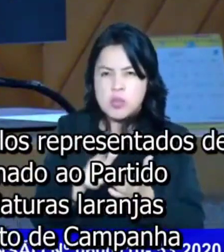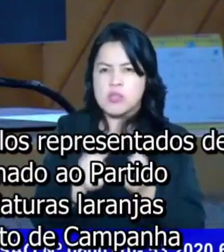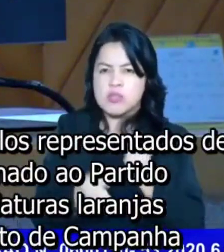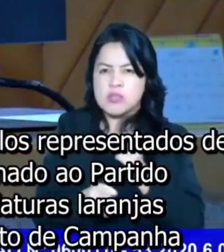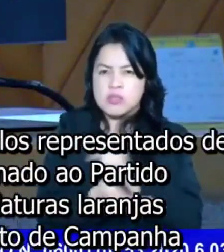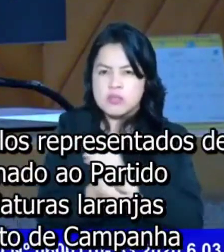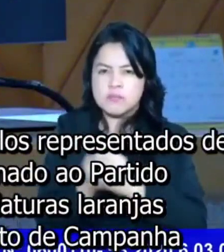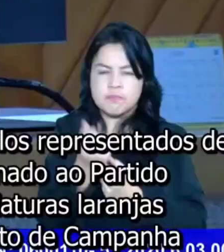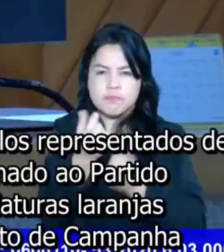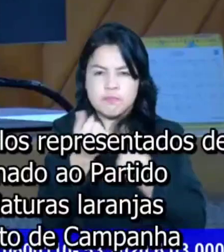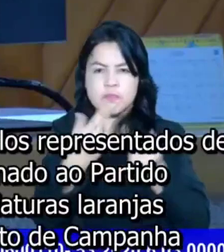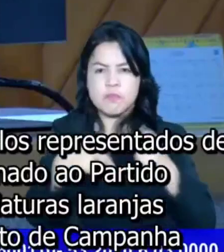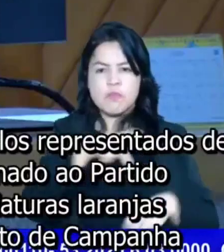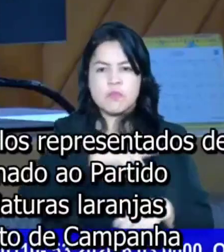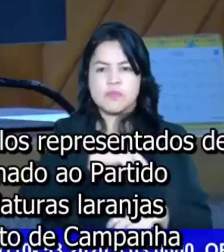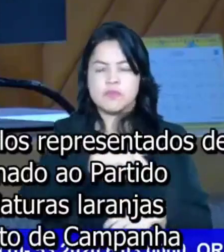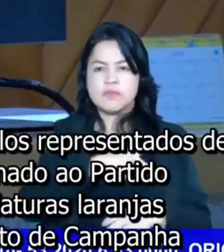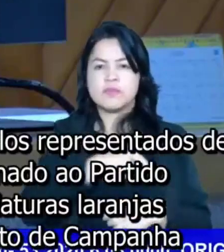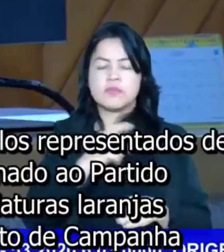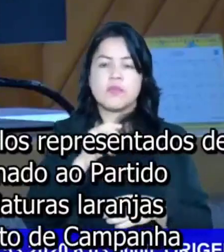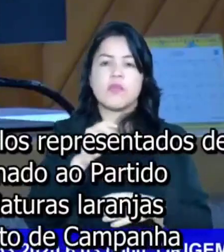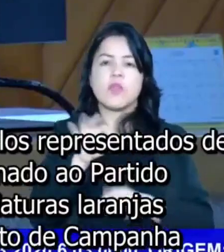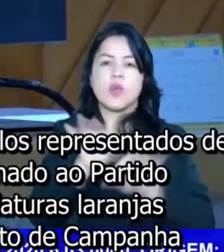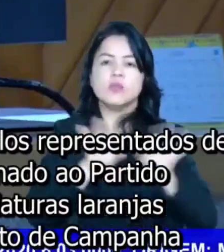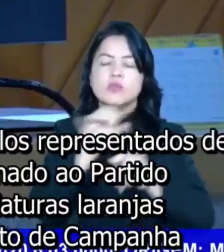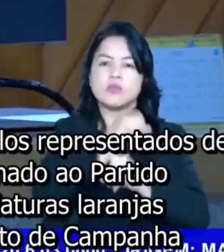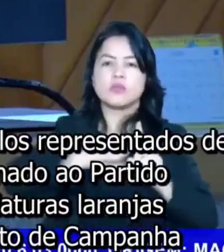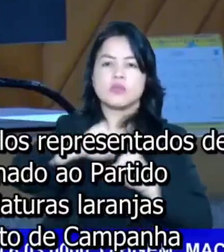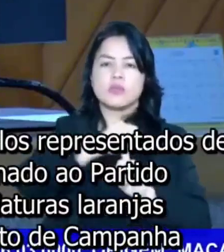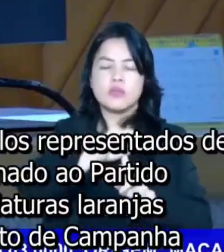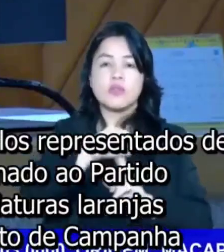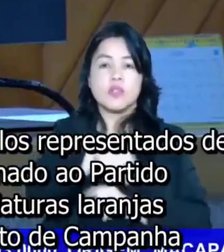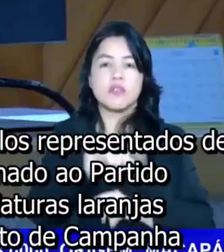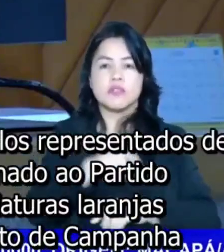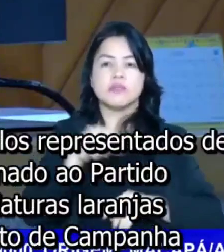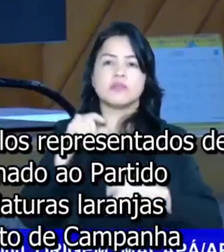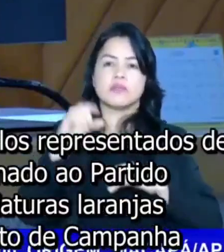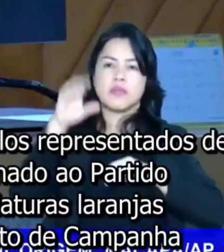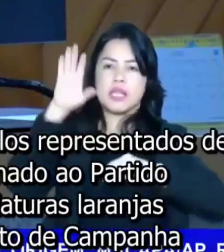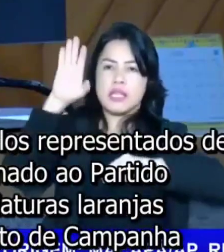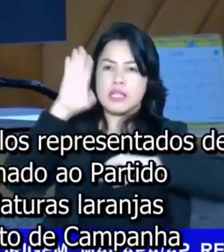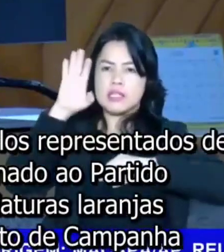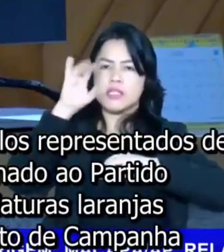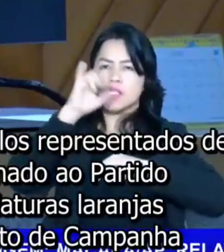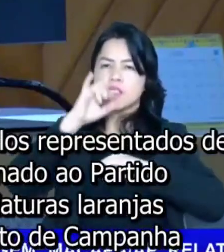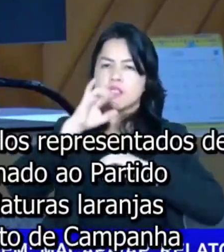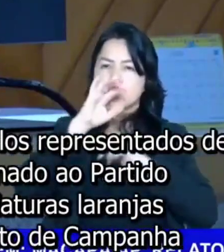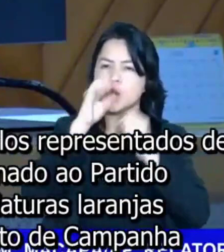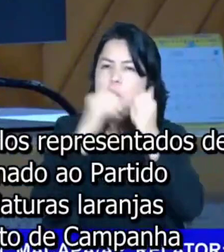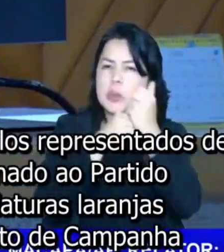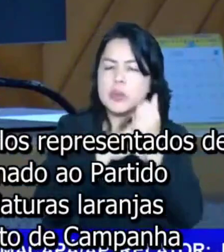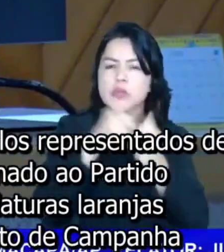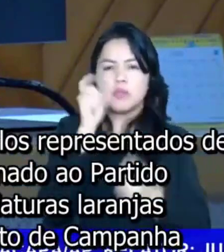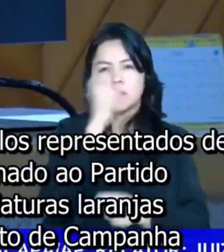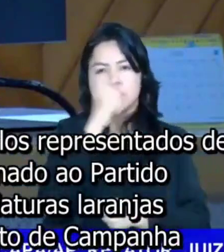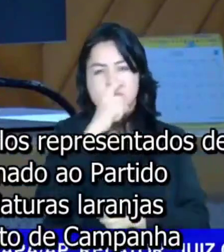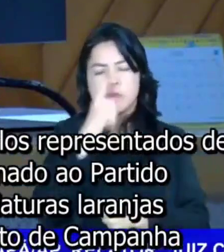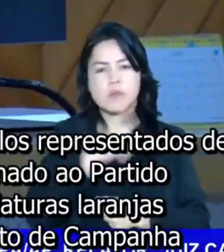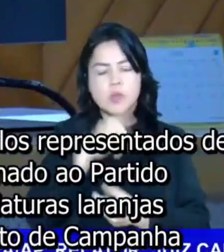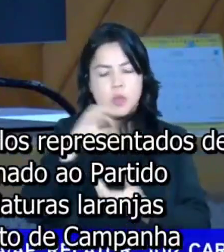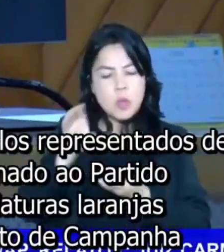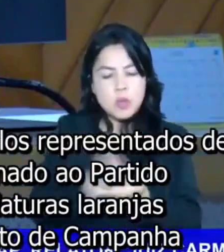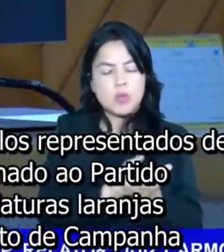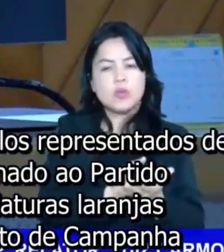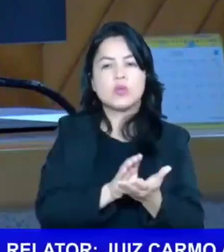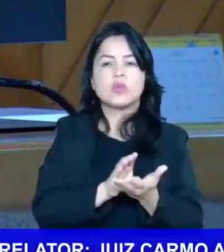Partido Republicano da Ordem Social, PROS, mediante candidaturas laranjas, na qual os recursos do Fundo Especial de